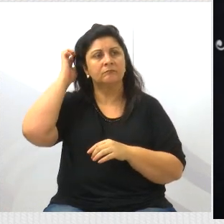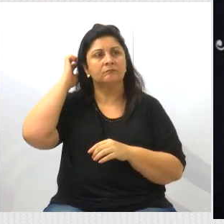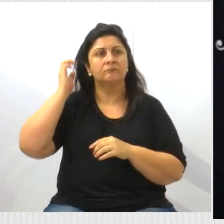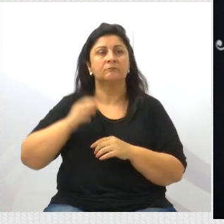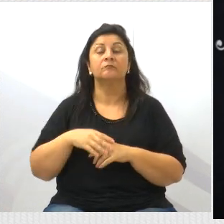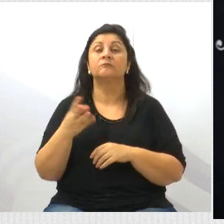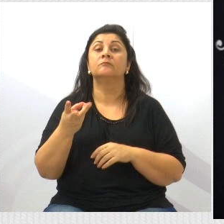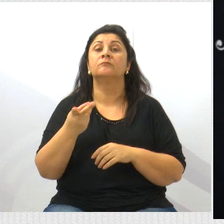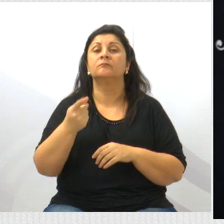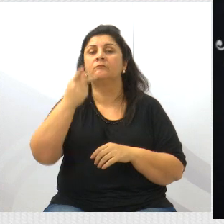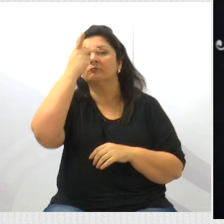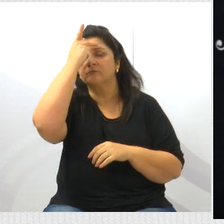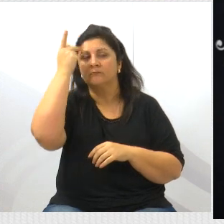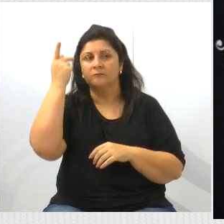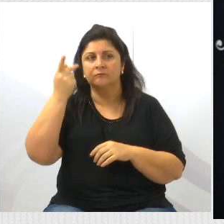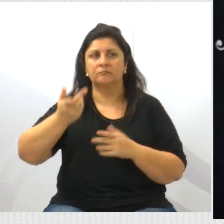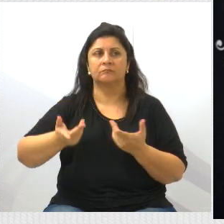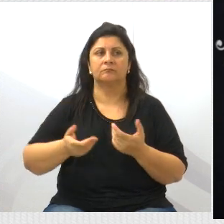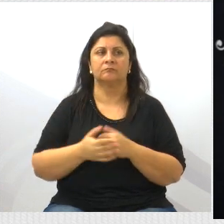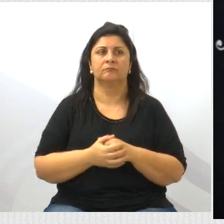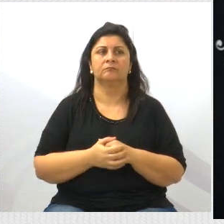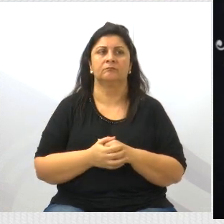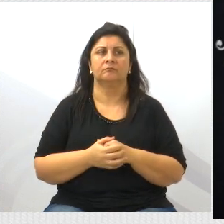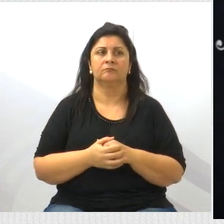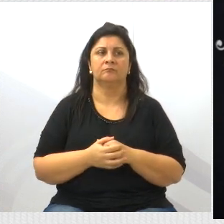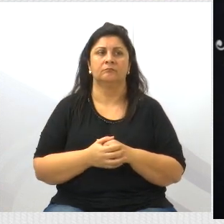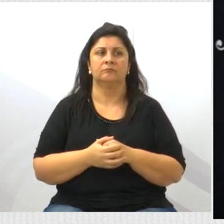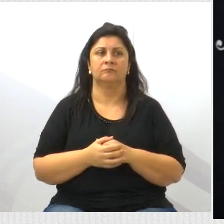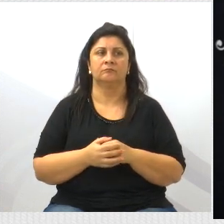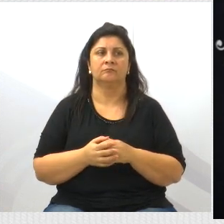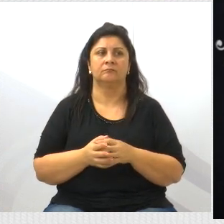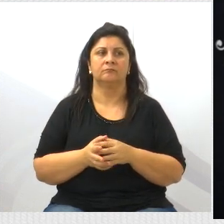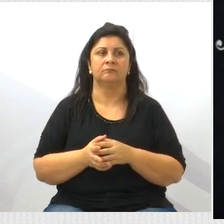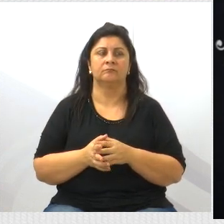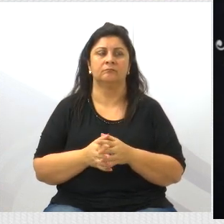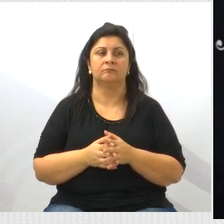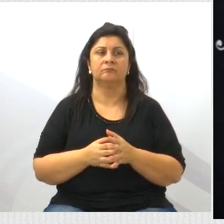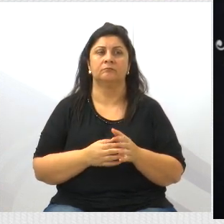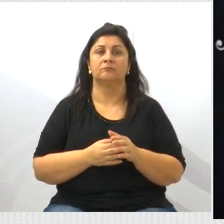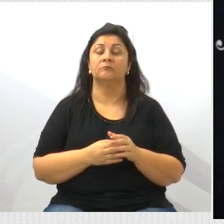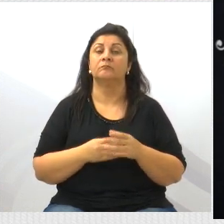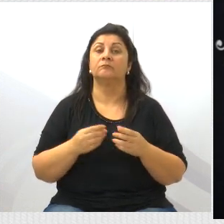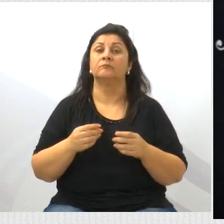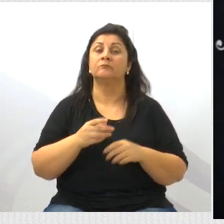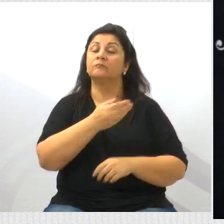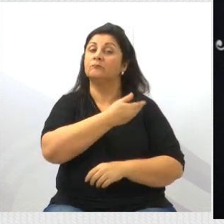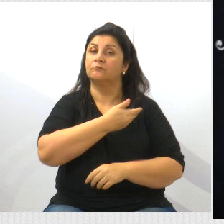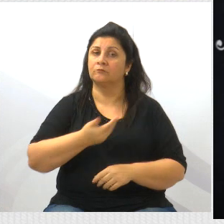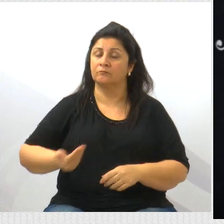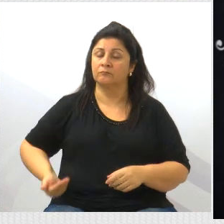quantas pessoas da sociedade civil, as pessoas do poder público, não é?